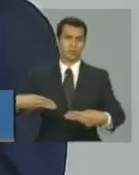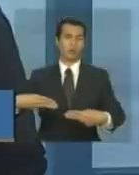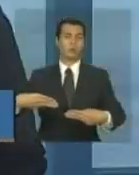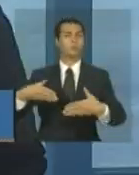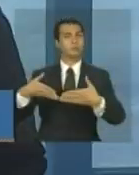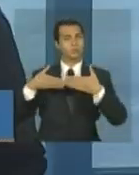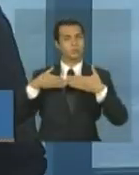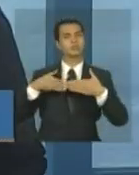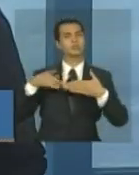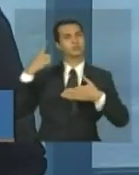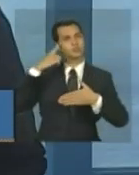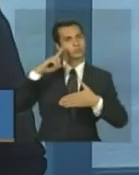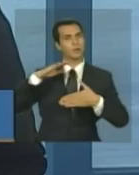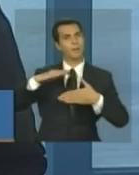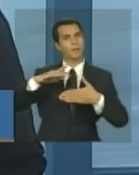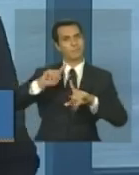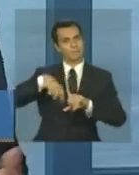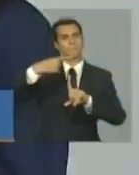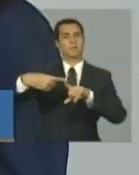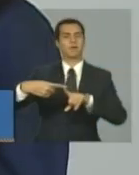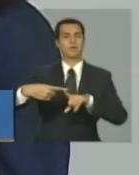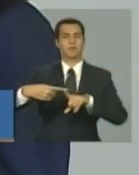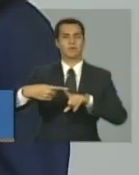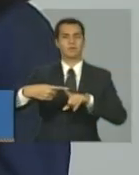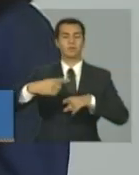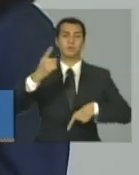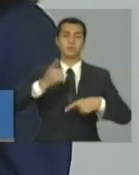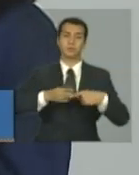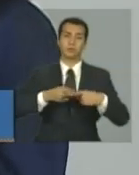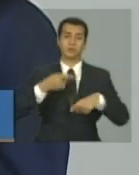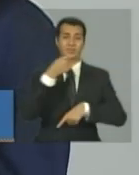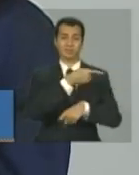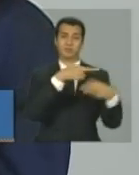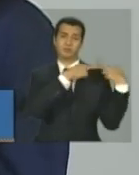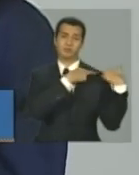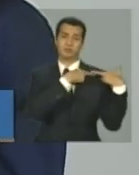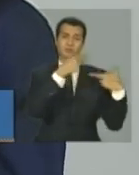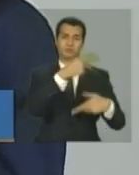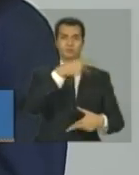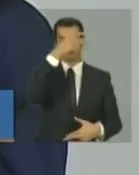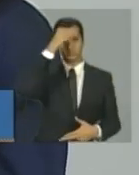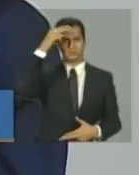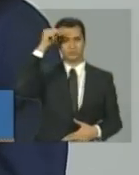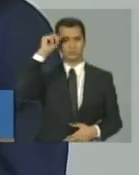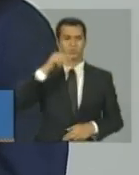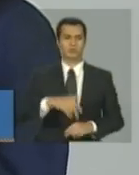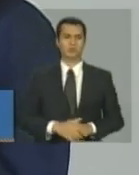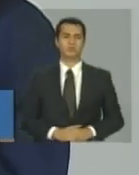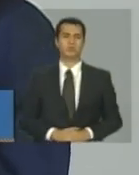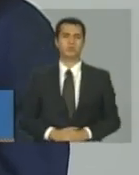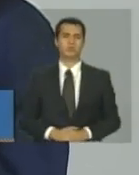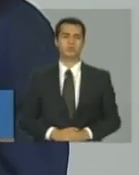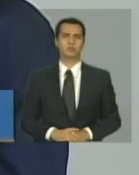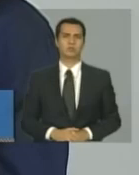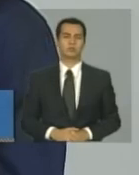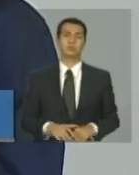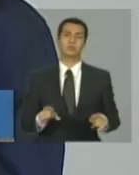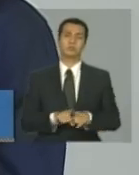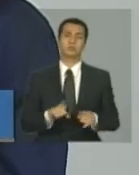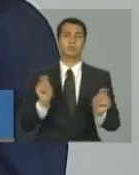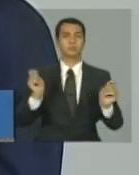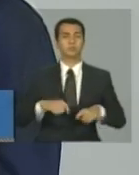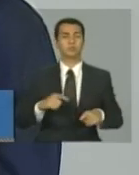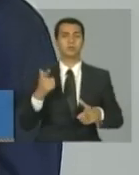informações nesse sentido de resposta aos ofícios de ficam comprometimento do município e também afeta no incentivo não